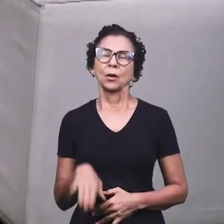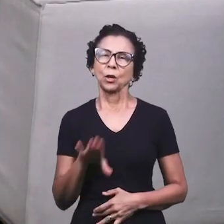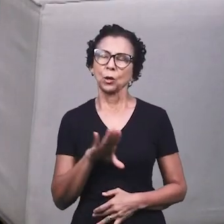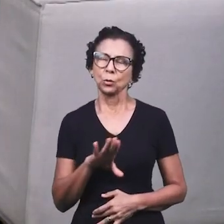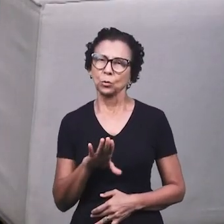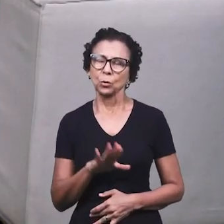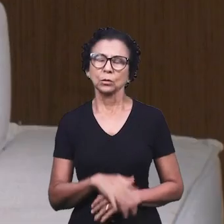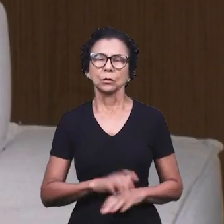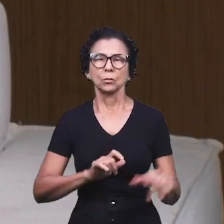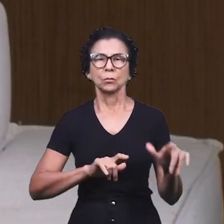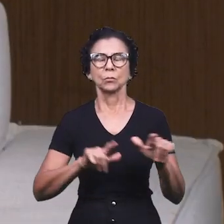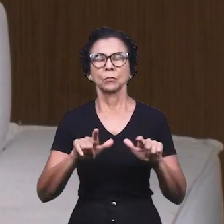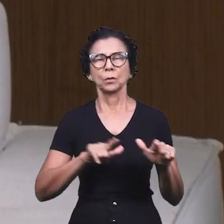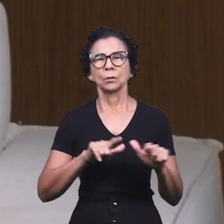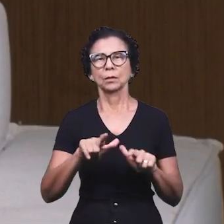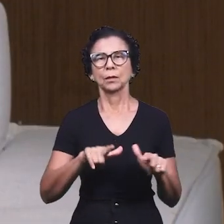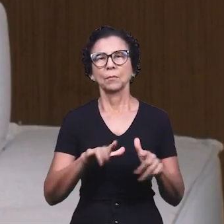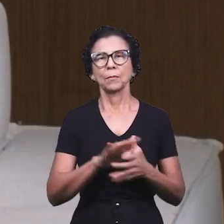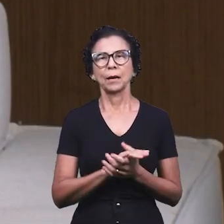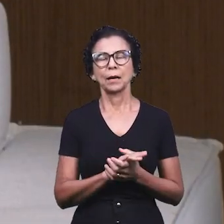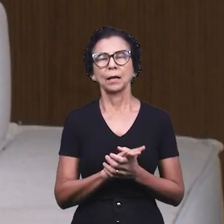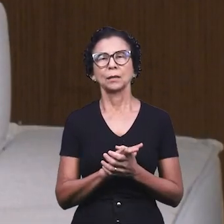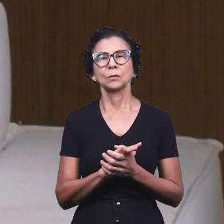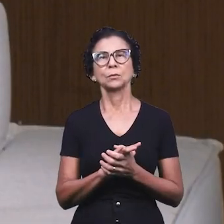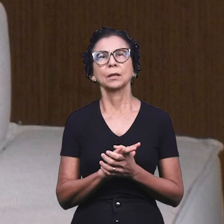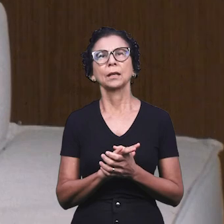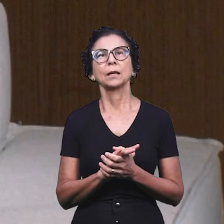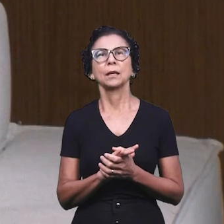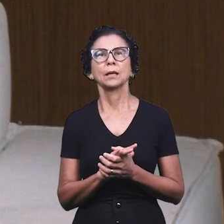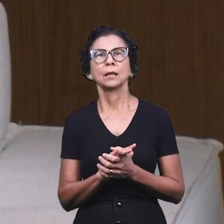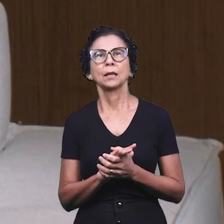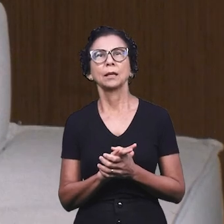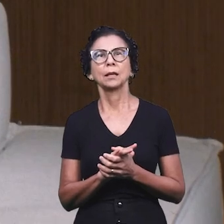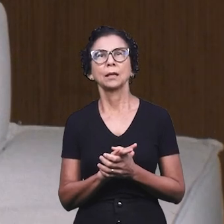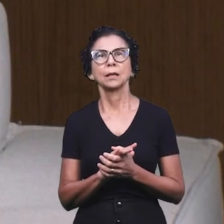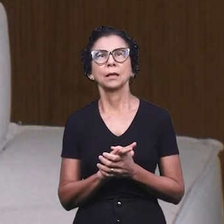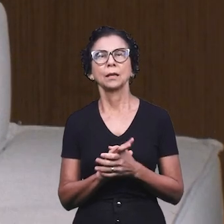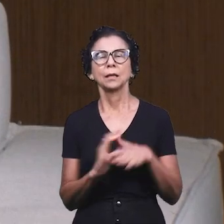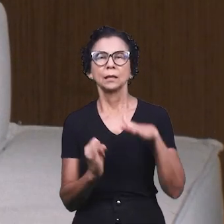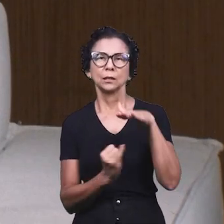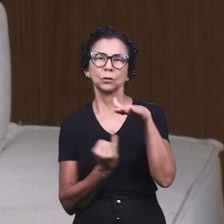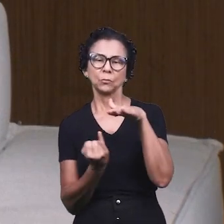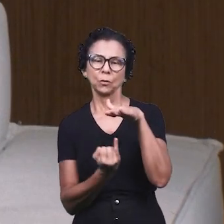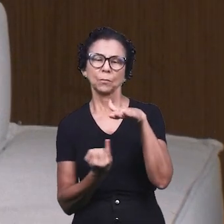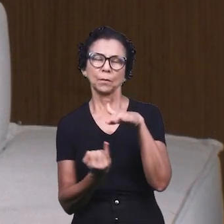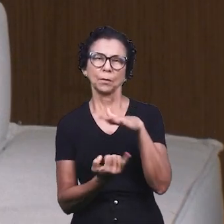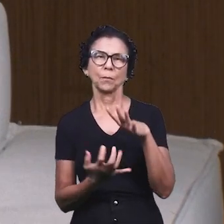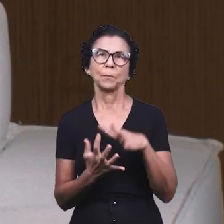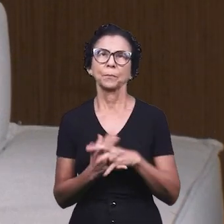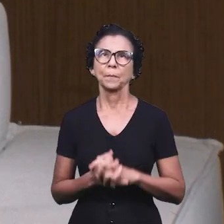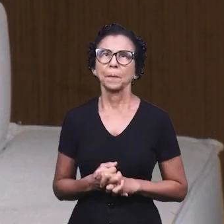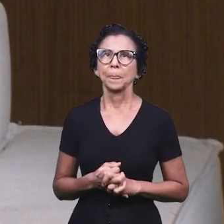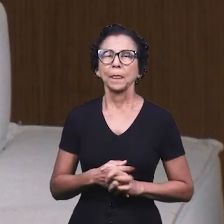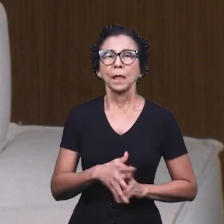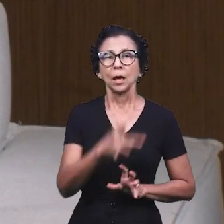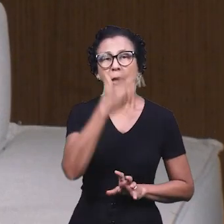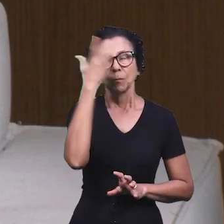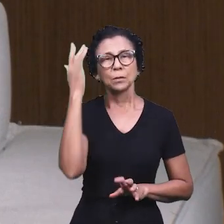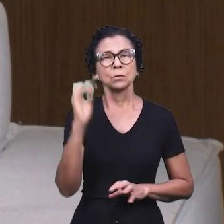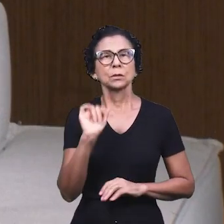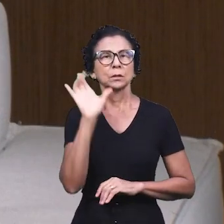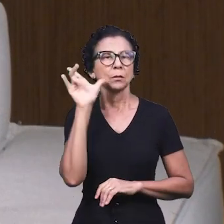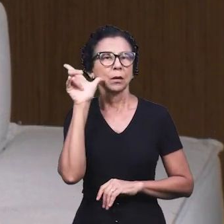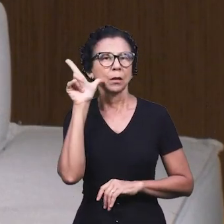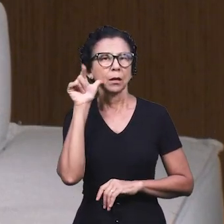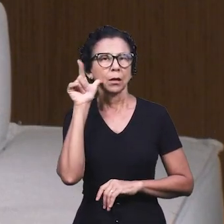naquele período informal. Como eu falei, eu, por exemplo, eu sei que para quem tem uma loja aberta,